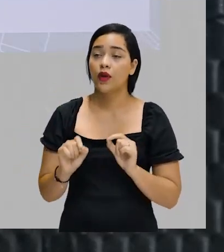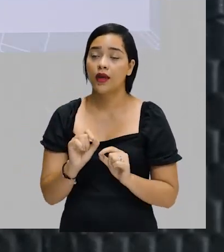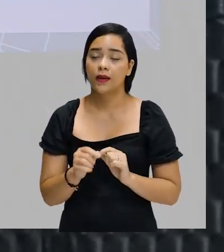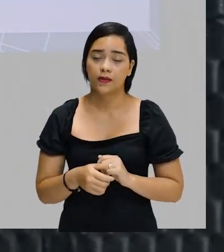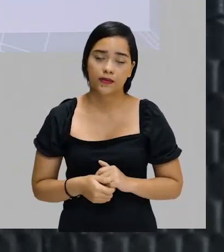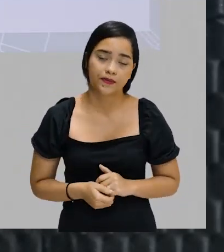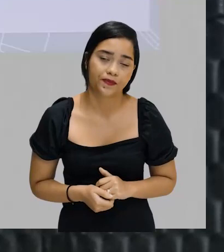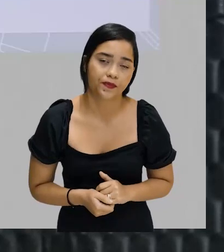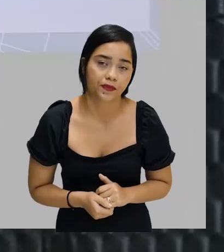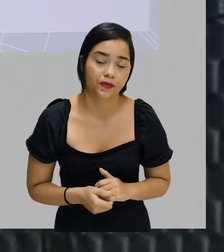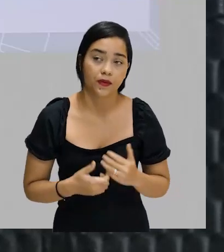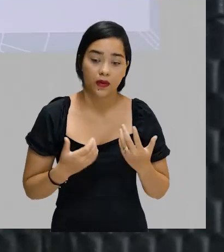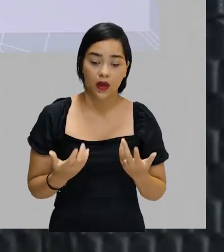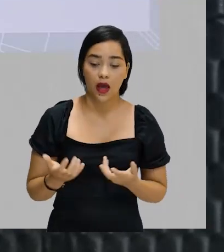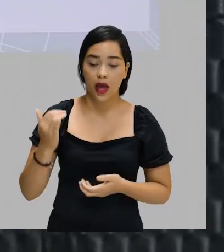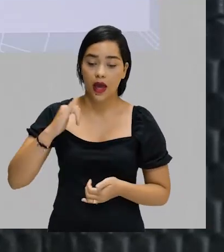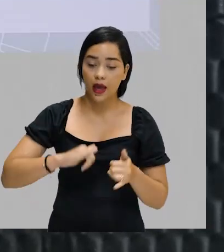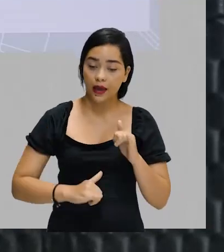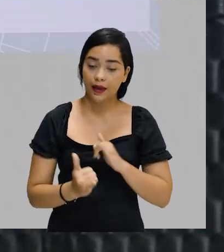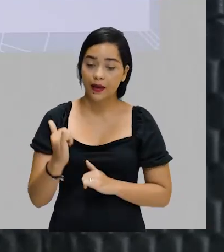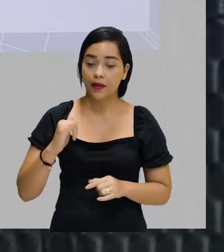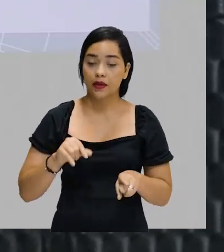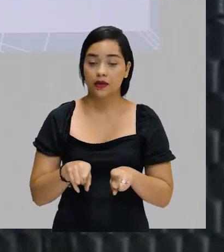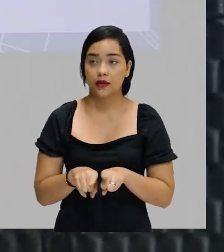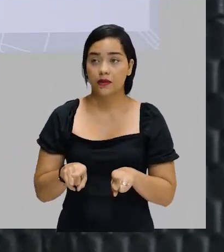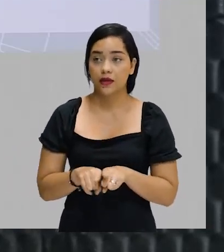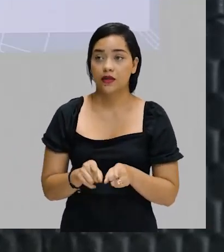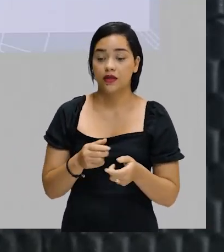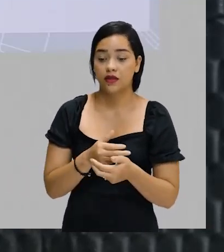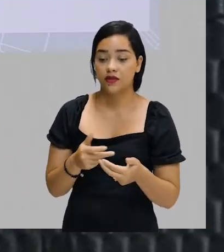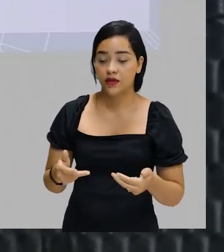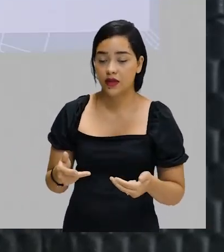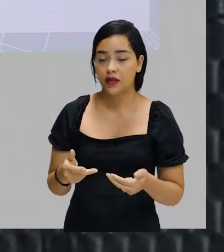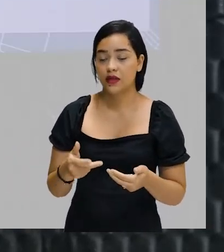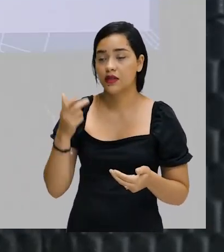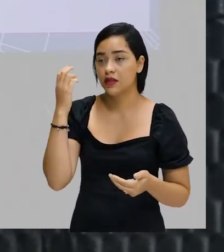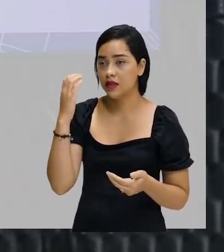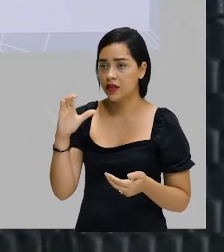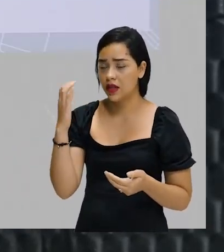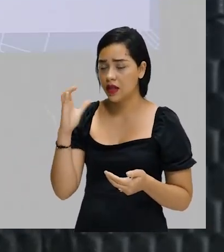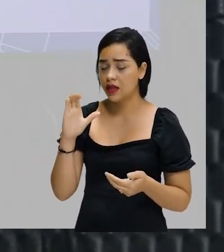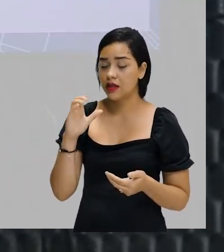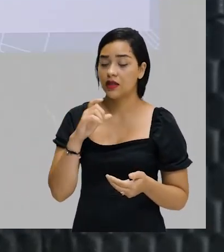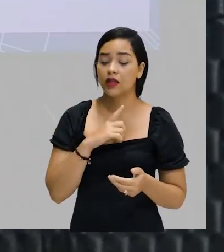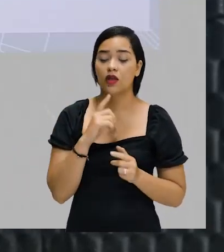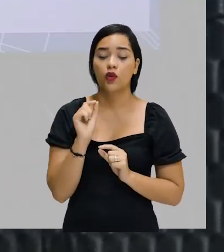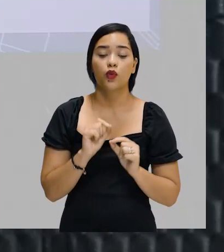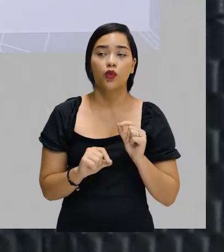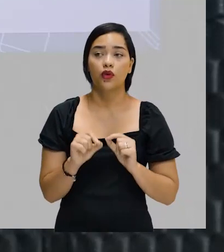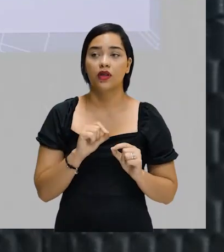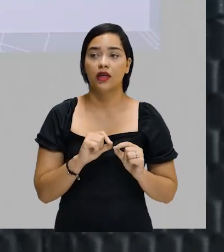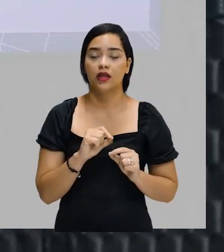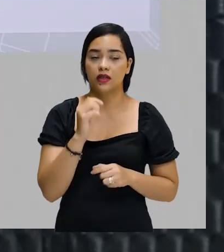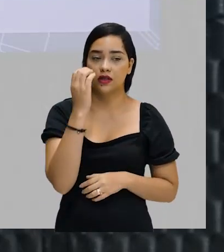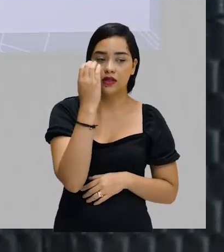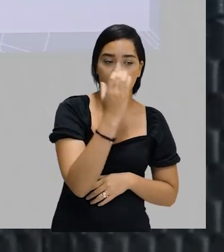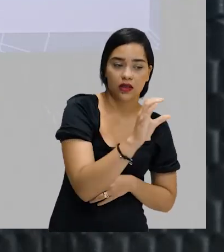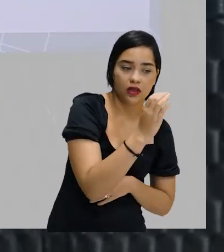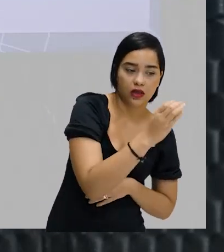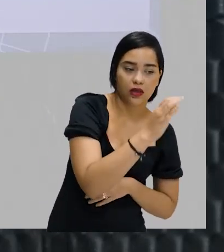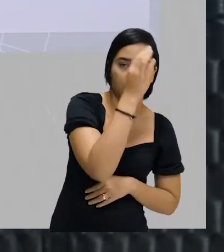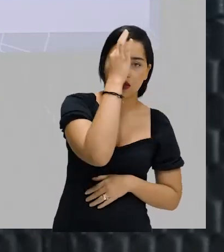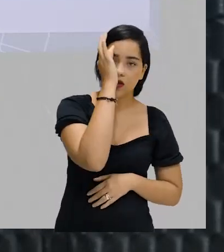época que a química e a maioria das ciências, elas passaram de